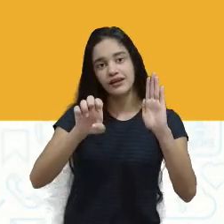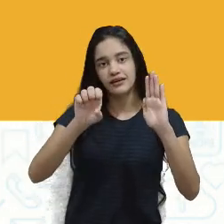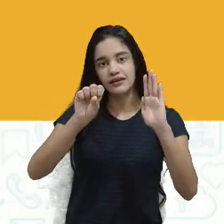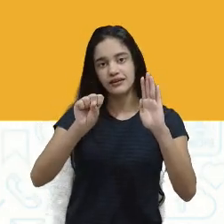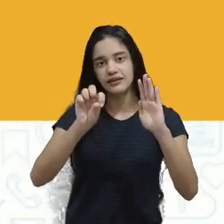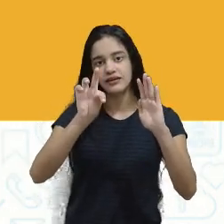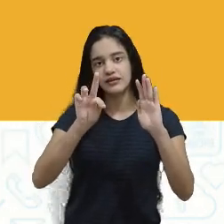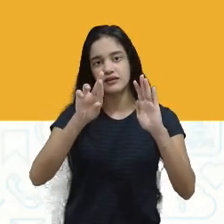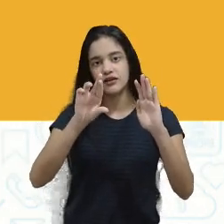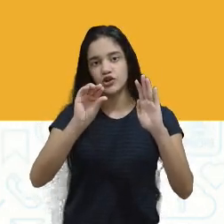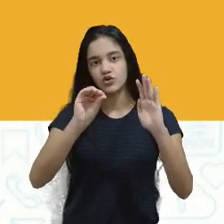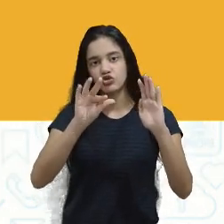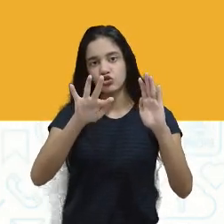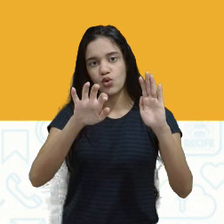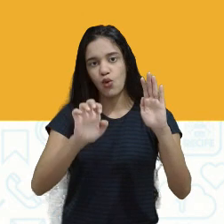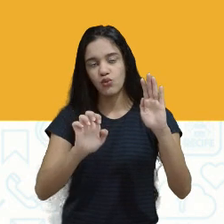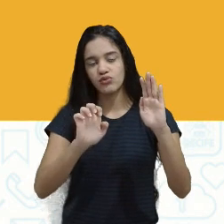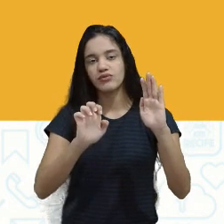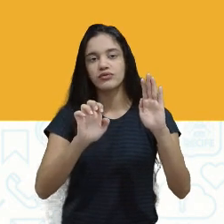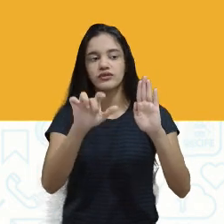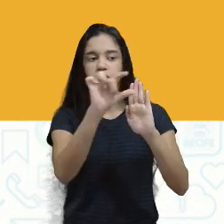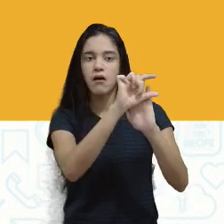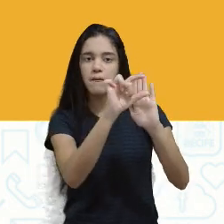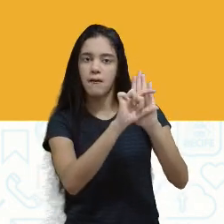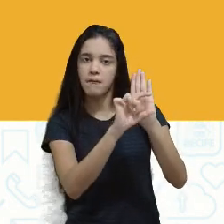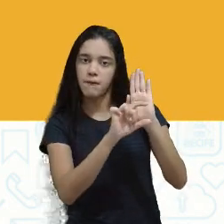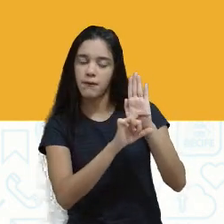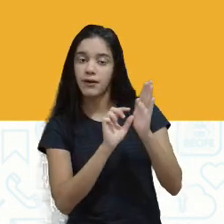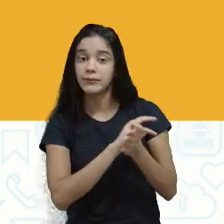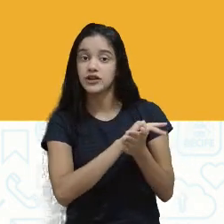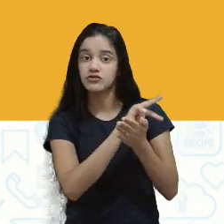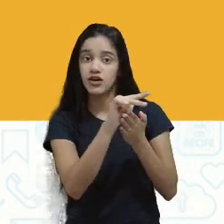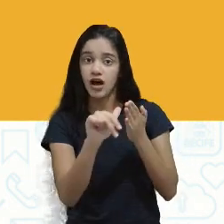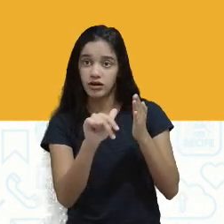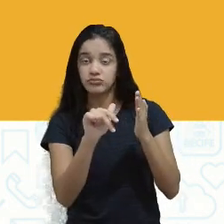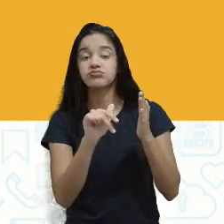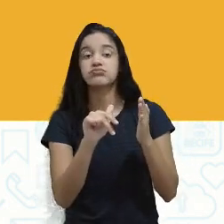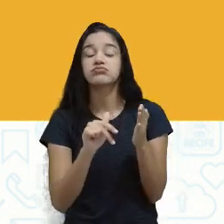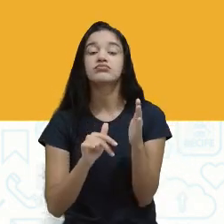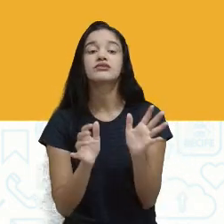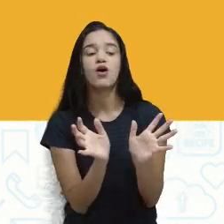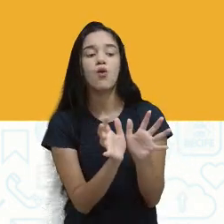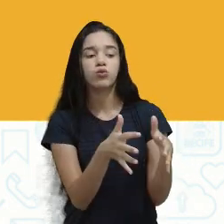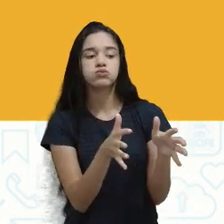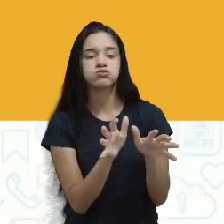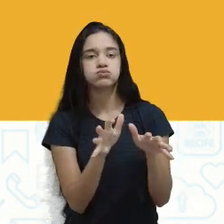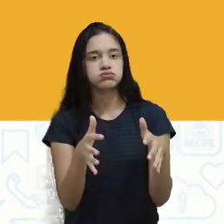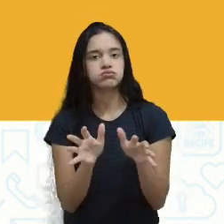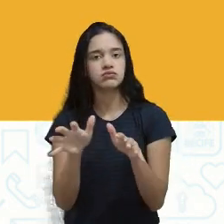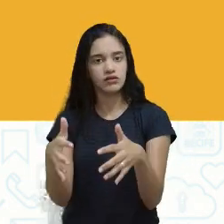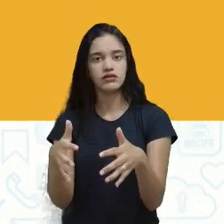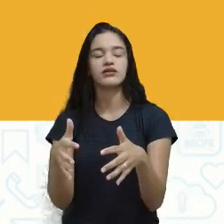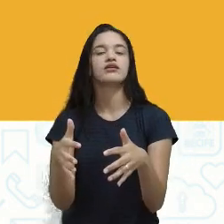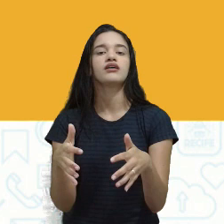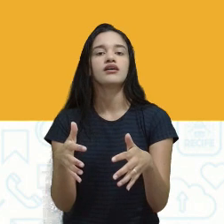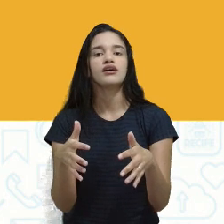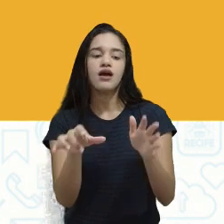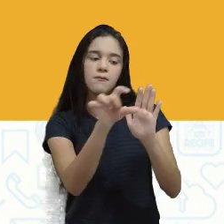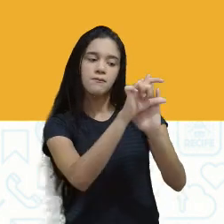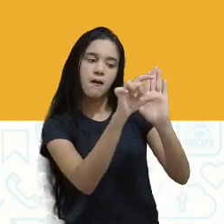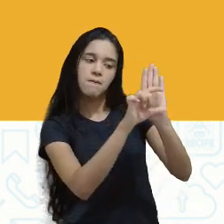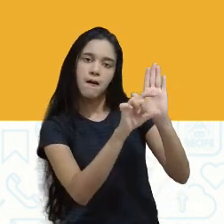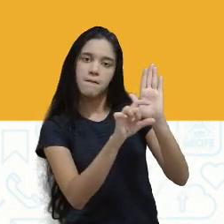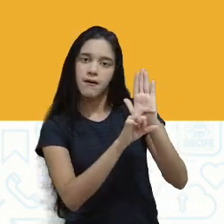conjunto de vários versos. Então, a estrofe, ela sempre, não é? É o conjunto ali de vários